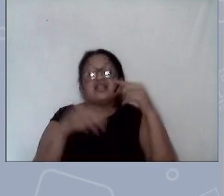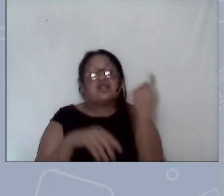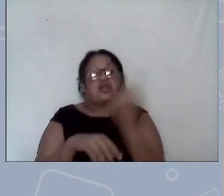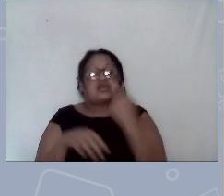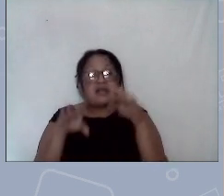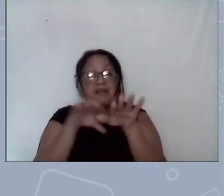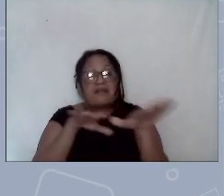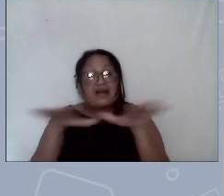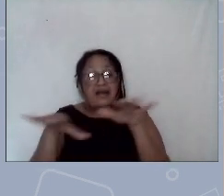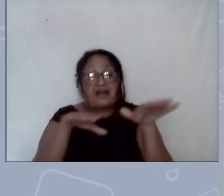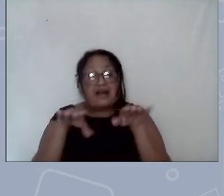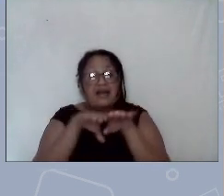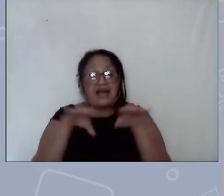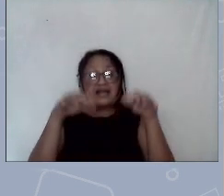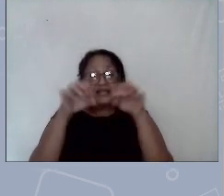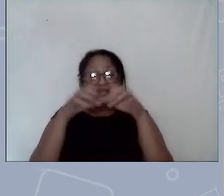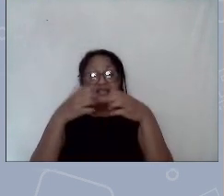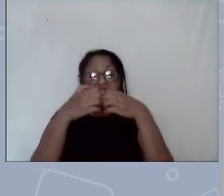movimento